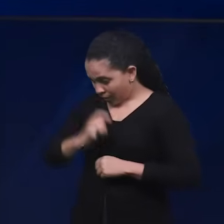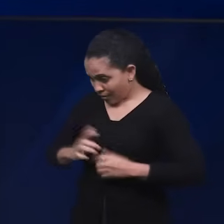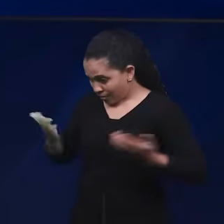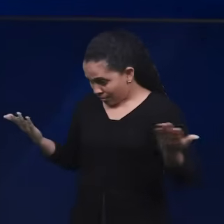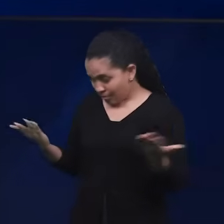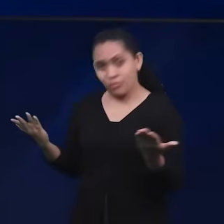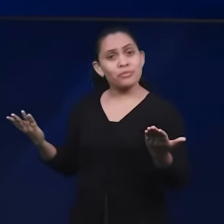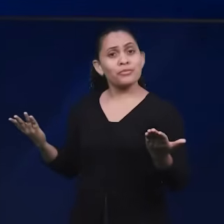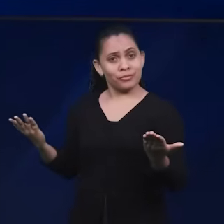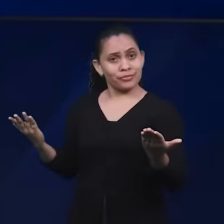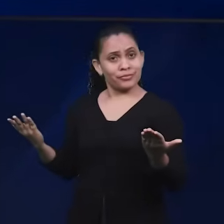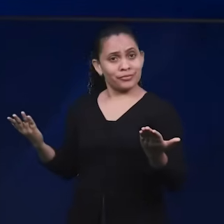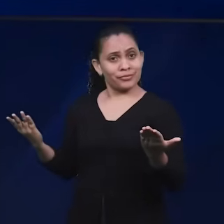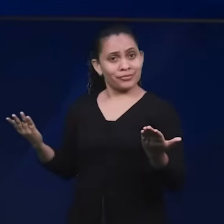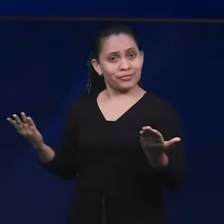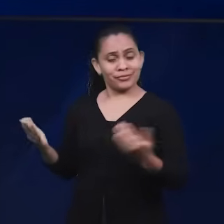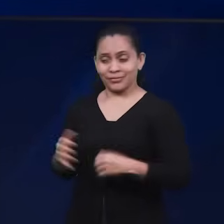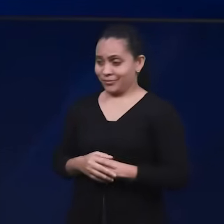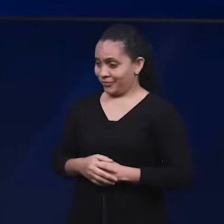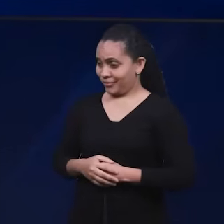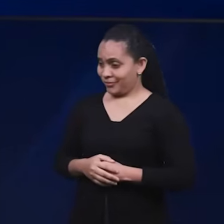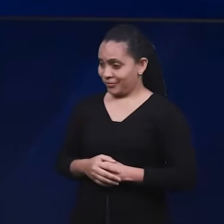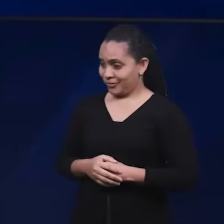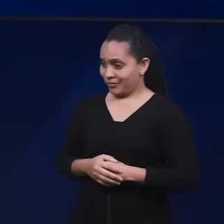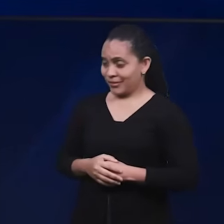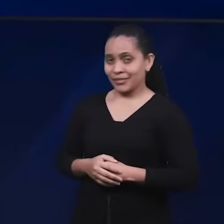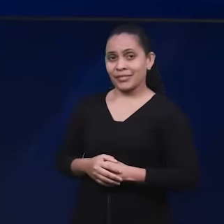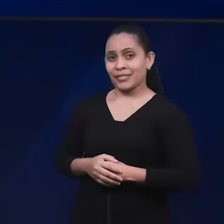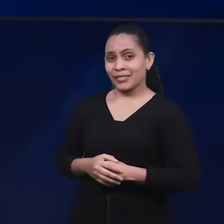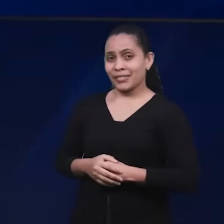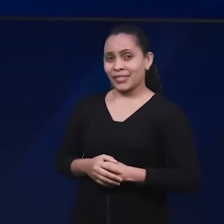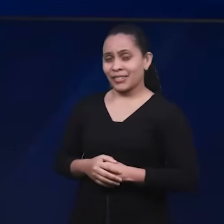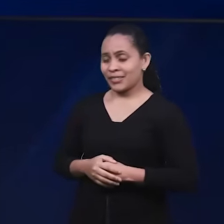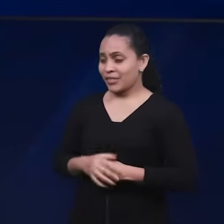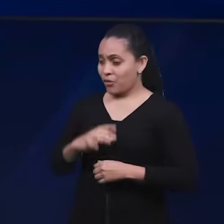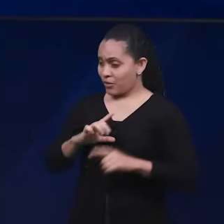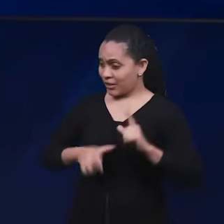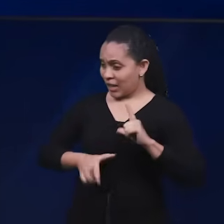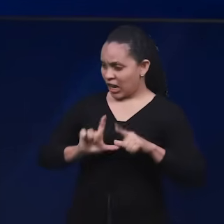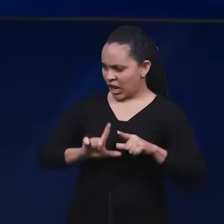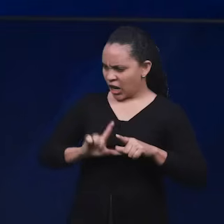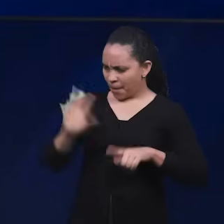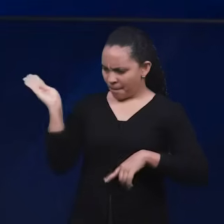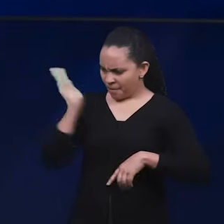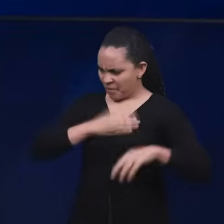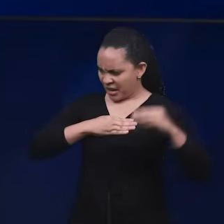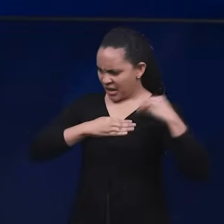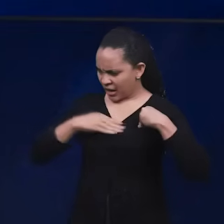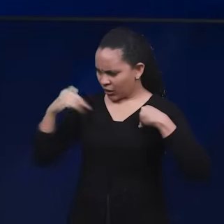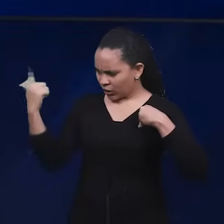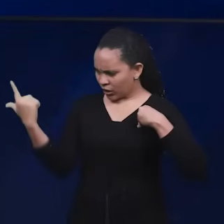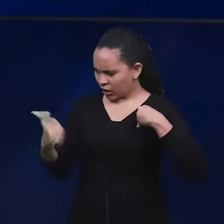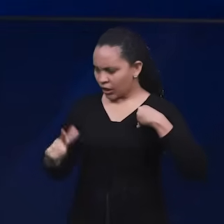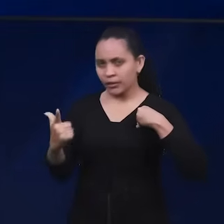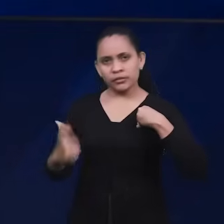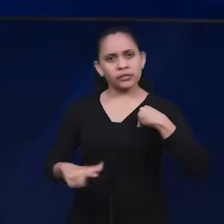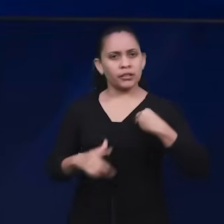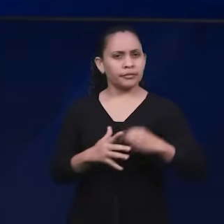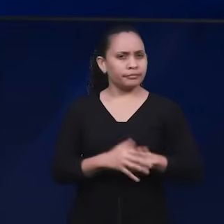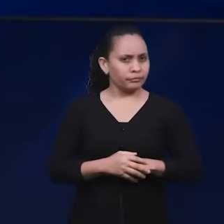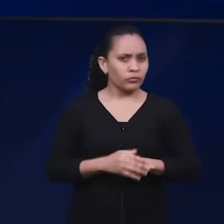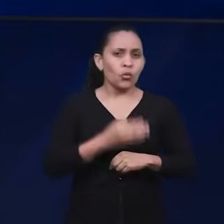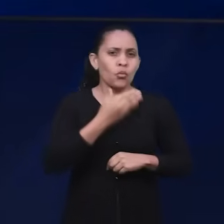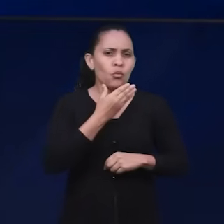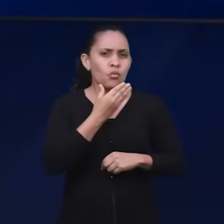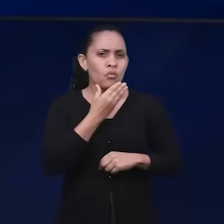aqui um israelita onde não há mancha. Aqui, diante de nós, um homem que é